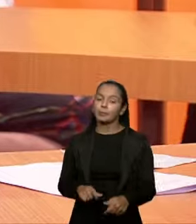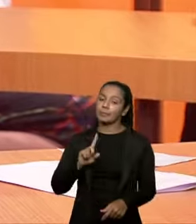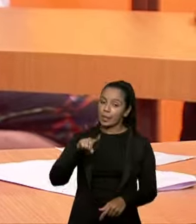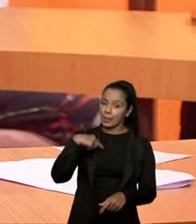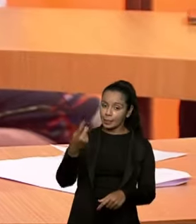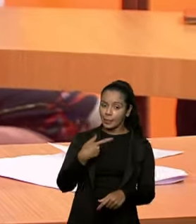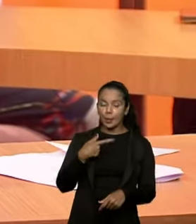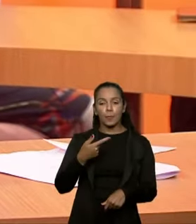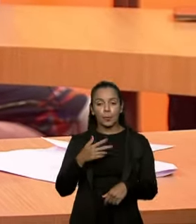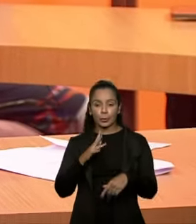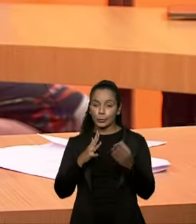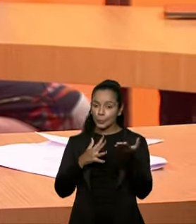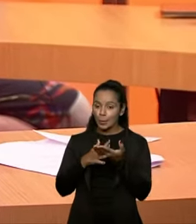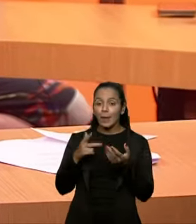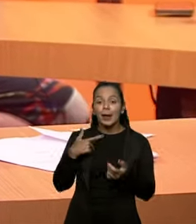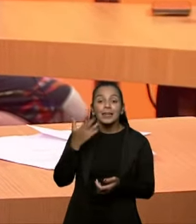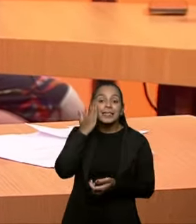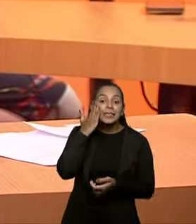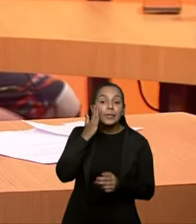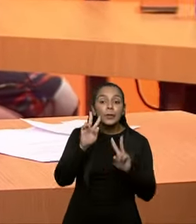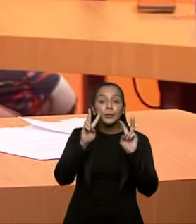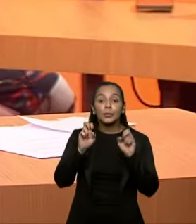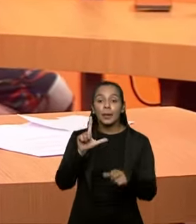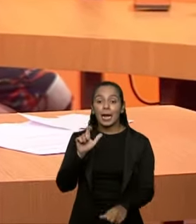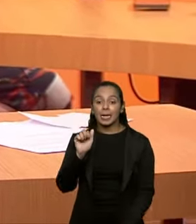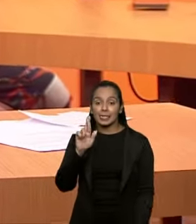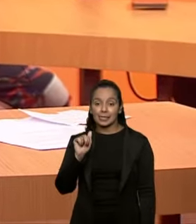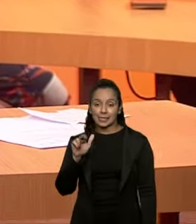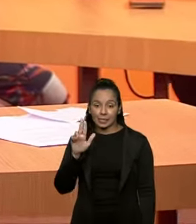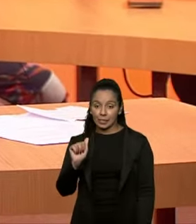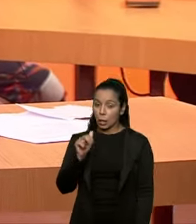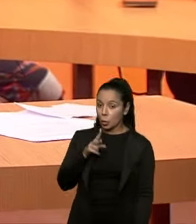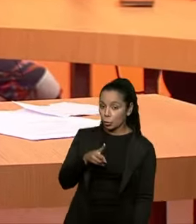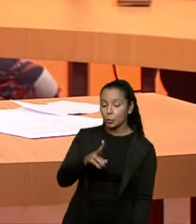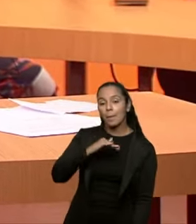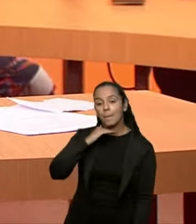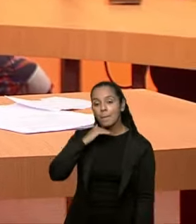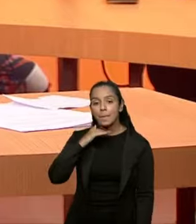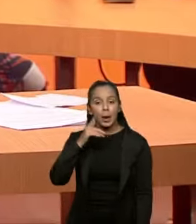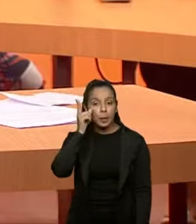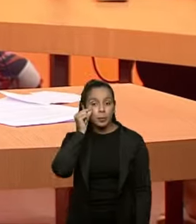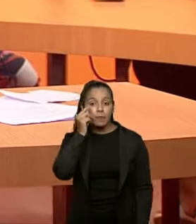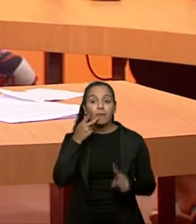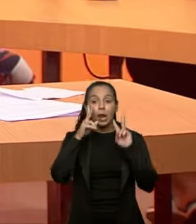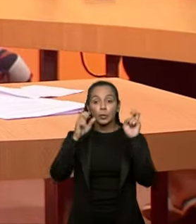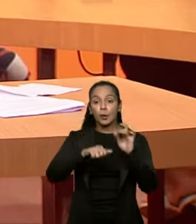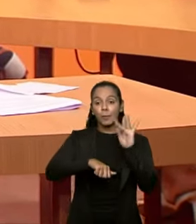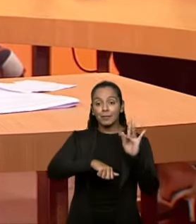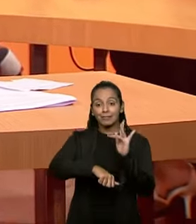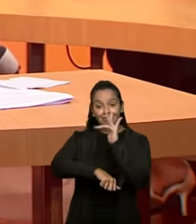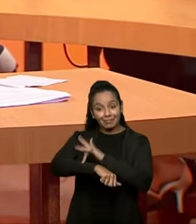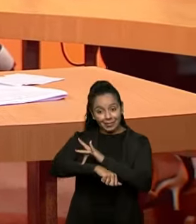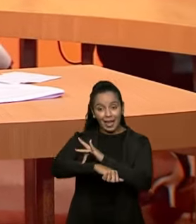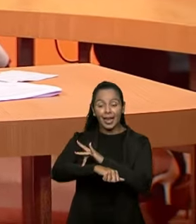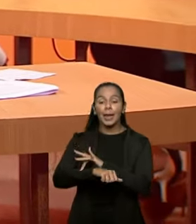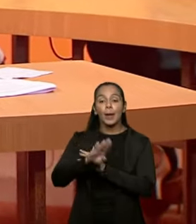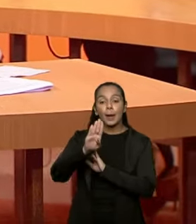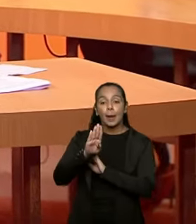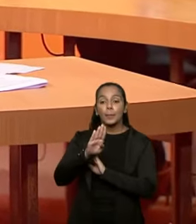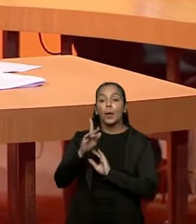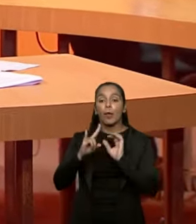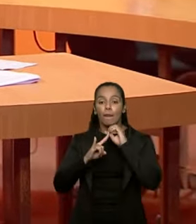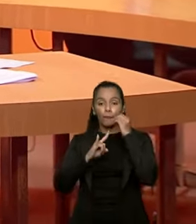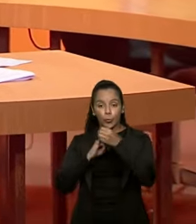intervalo, eu quero saber tudo sobre a minha querida Alessandra Maestrini, continuar o papo do sono e vamos falar de dengue com a bióloga da Fiocruz, Denise